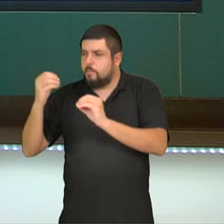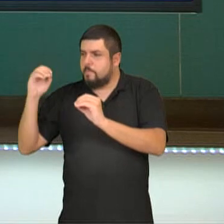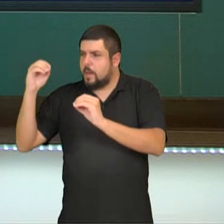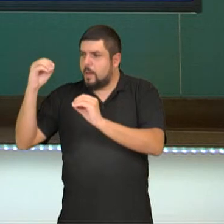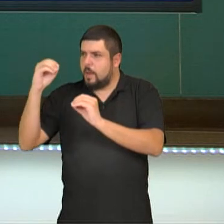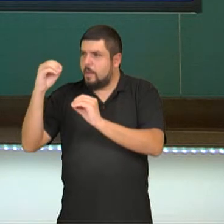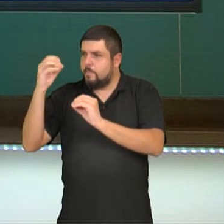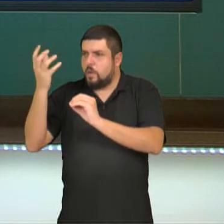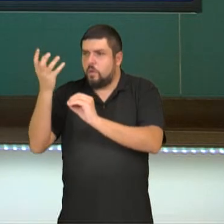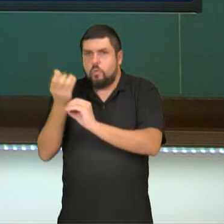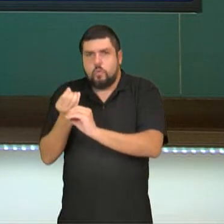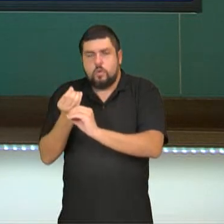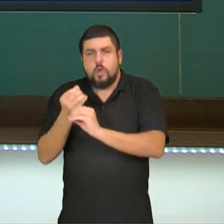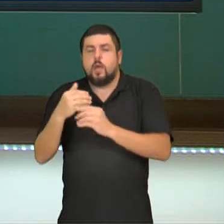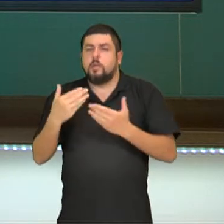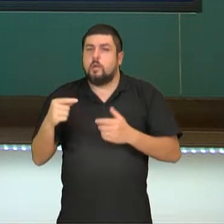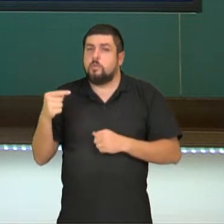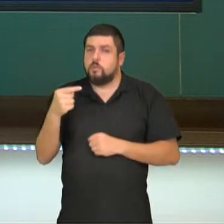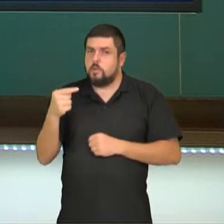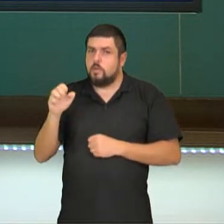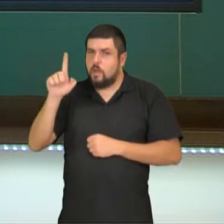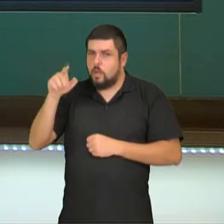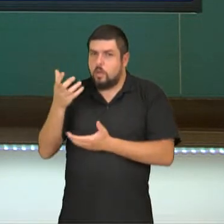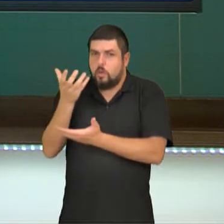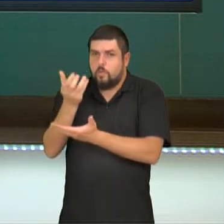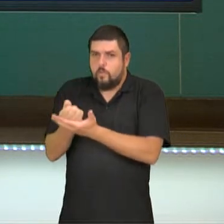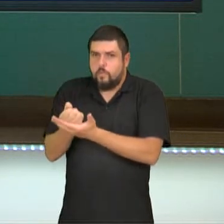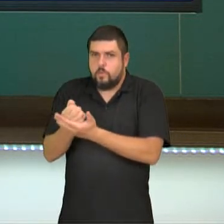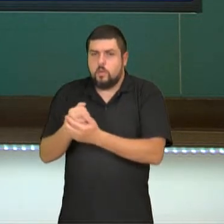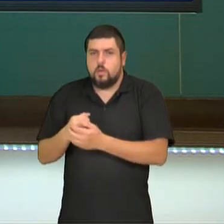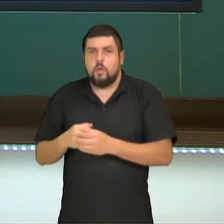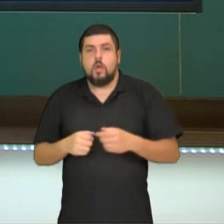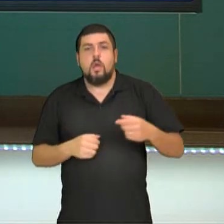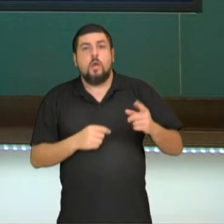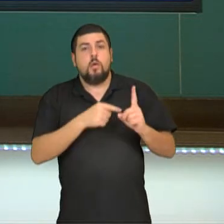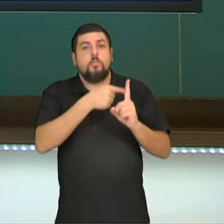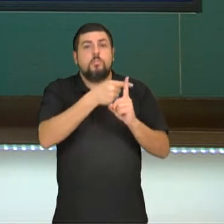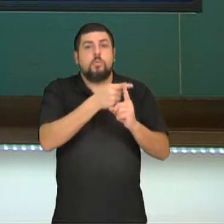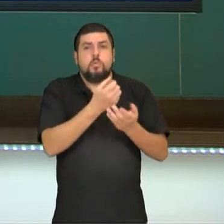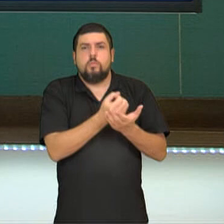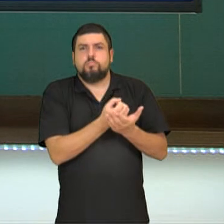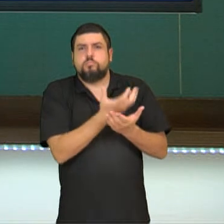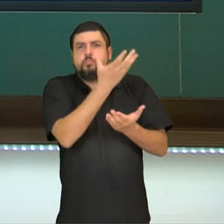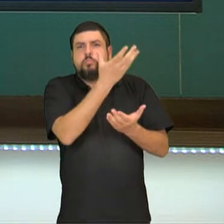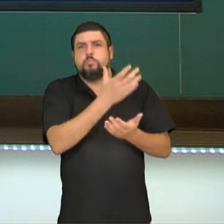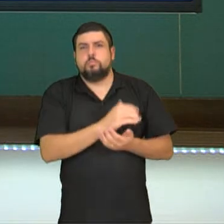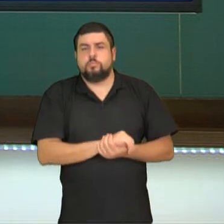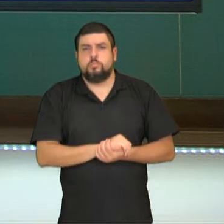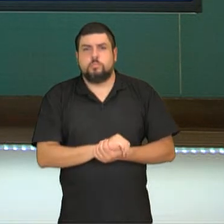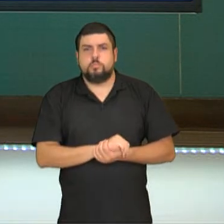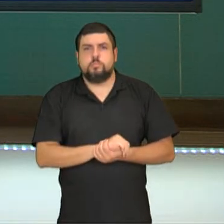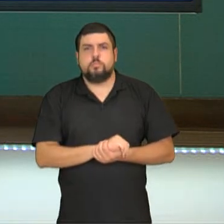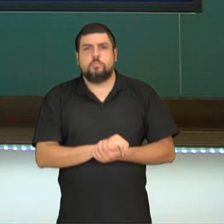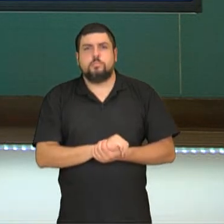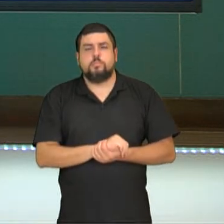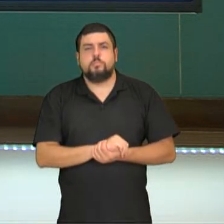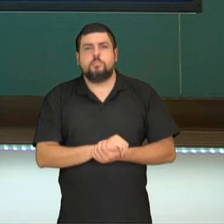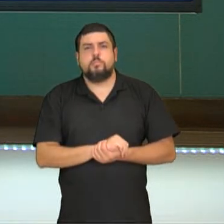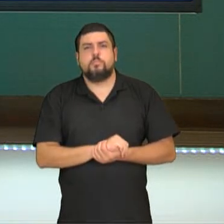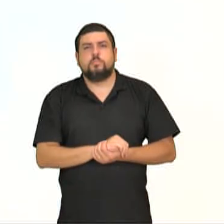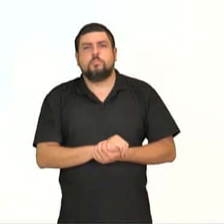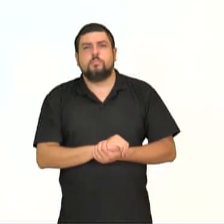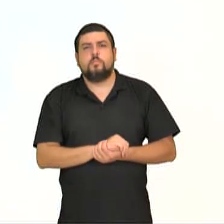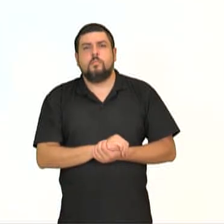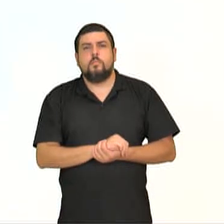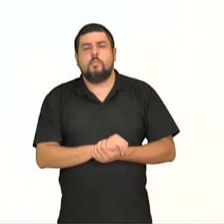um campo atrativo, tá? O padrão é eu colocar uma carga sensora positiva para sentir esses campos. Agora,